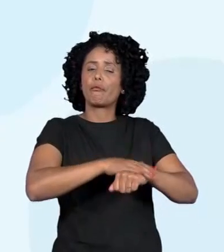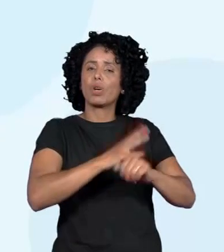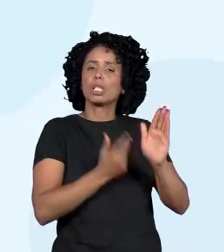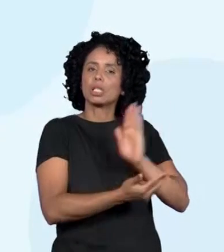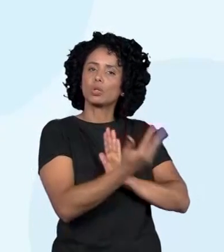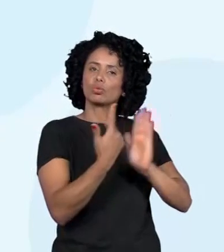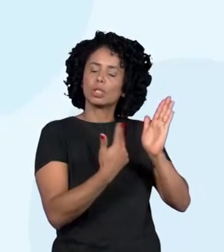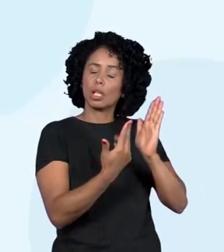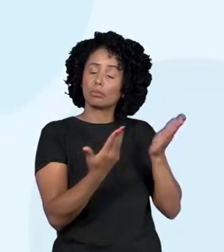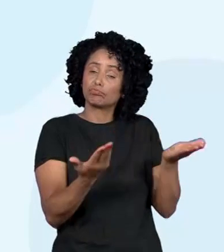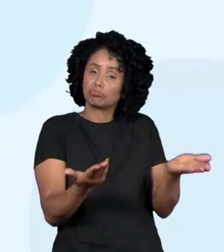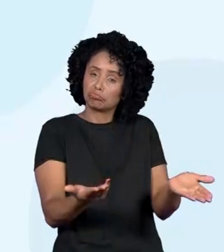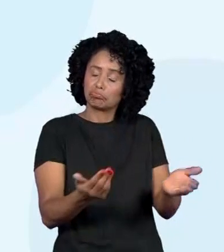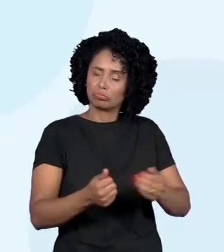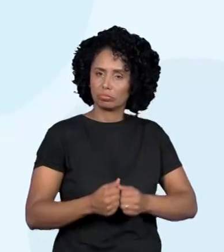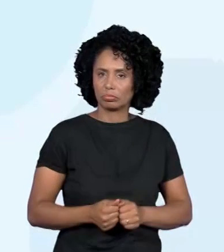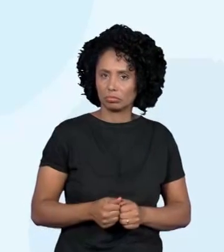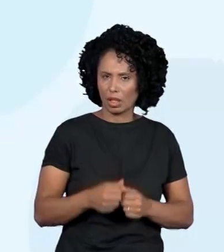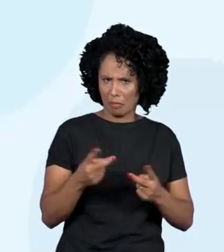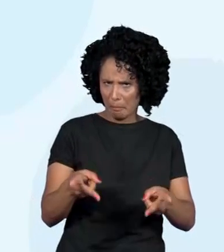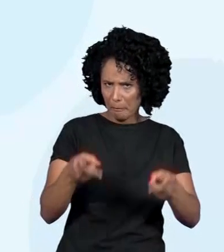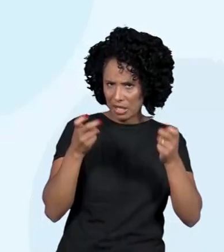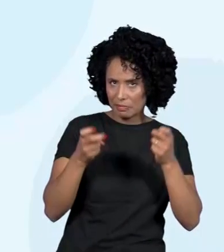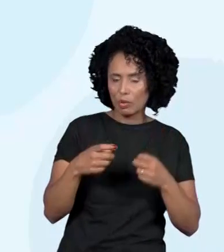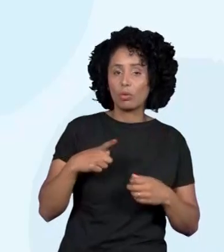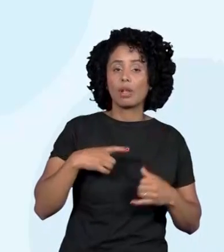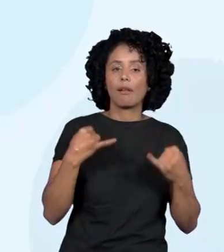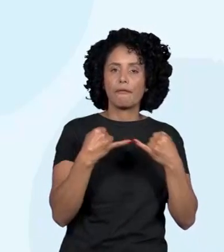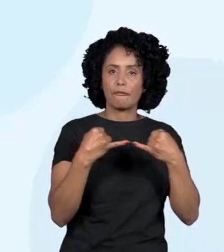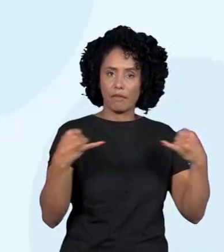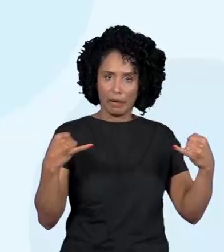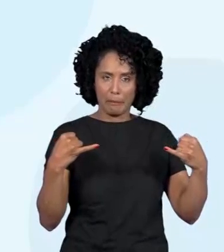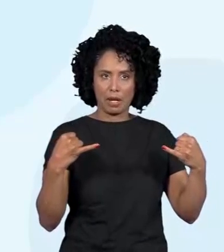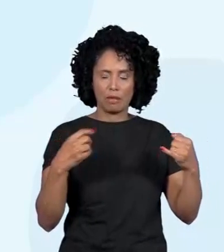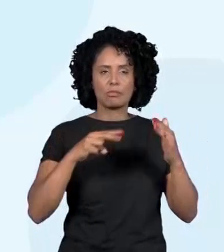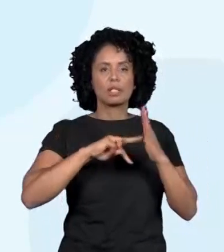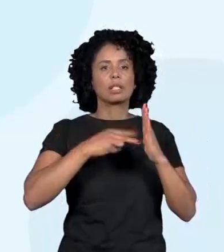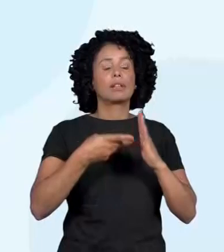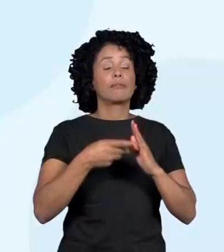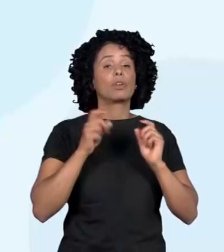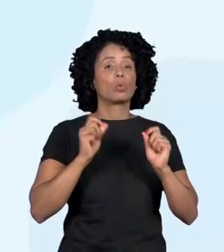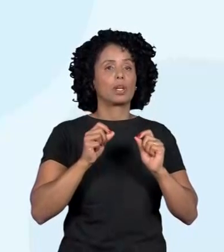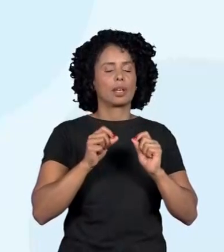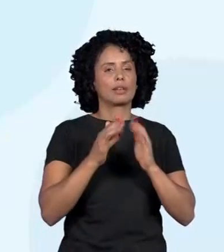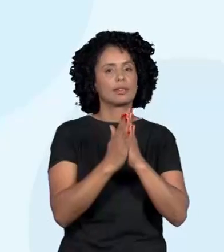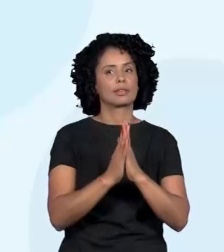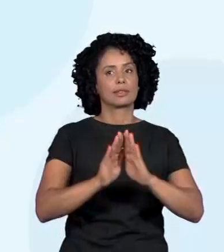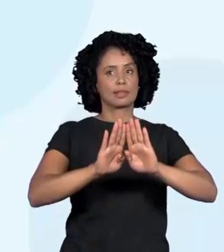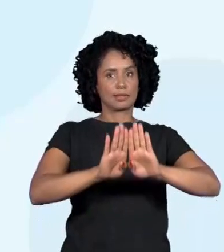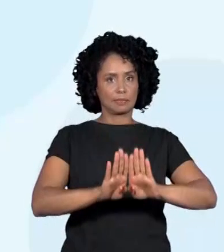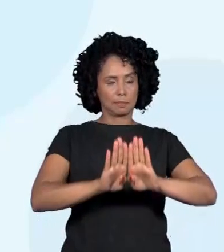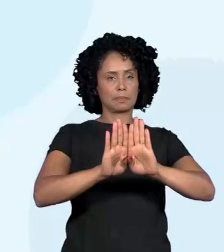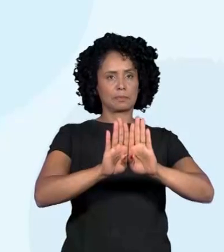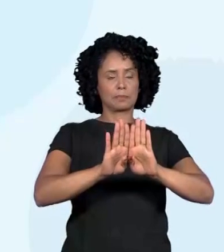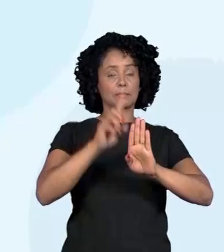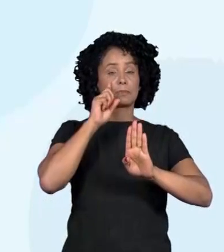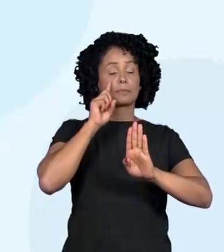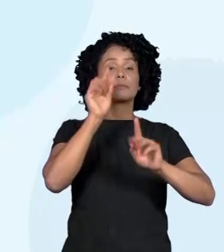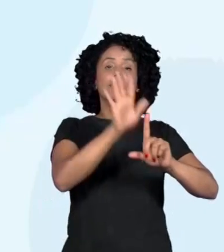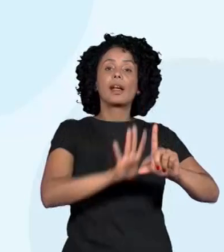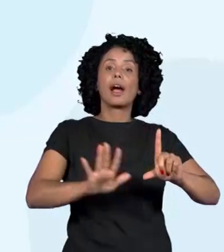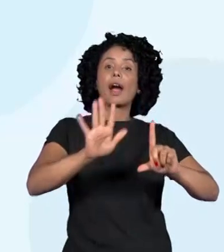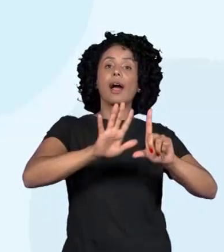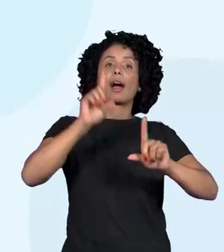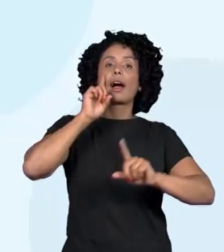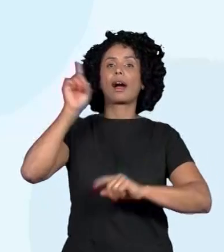casa? Observe que a linha vermelha é o eixo de simetria. Então, nós temos aqui a imagem, olha